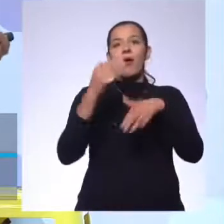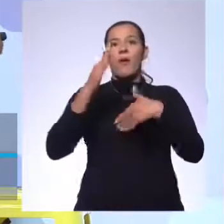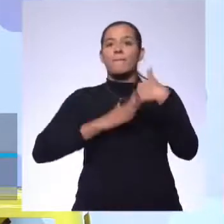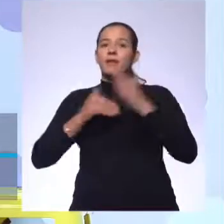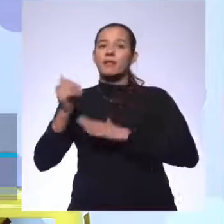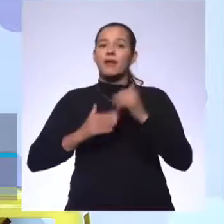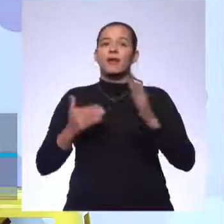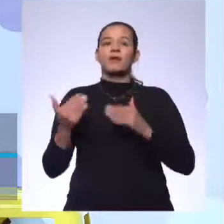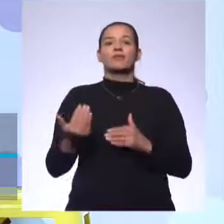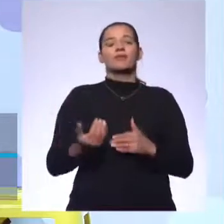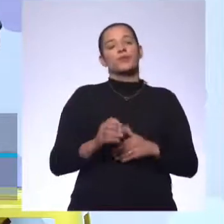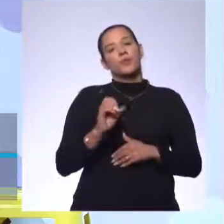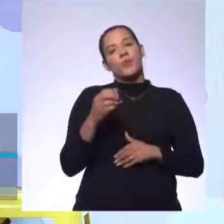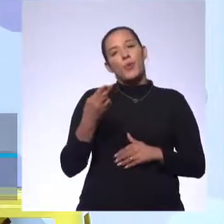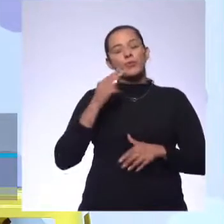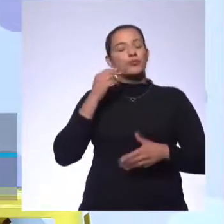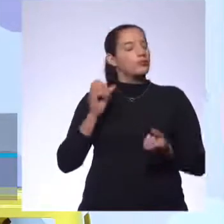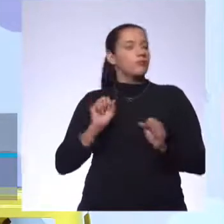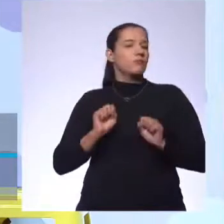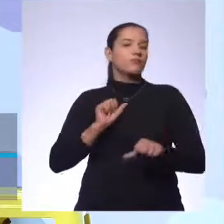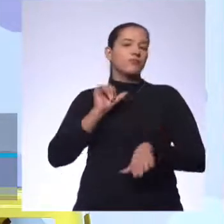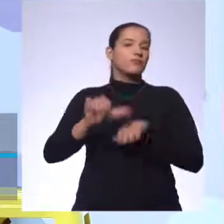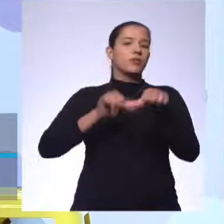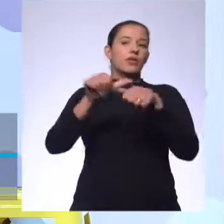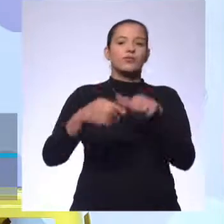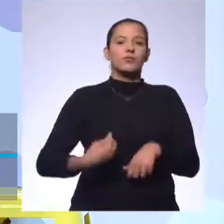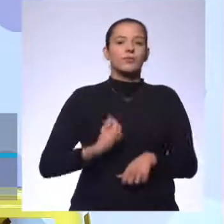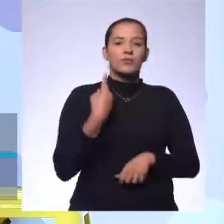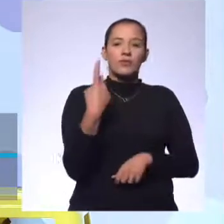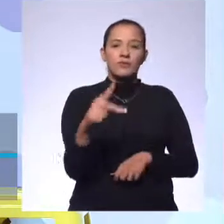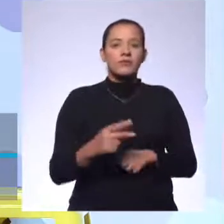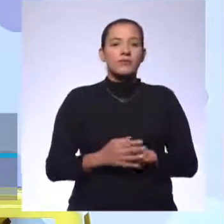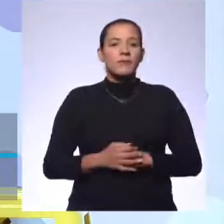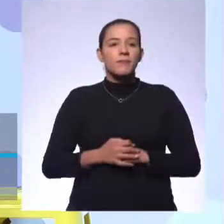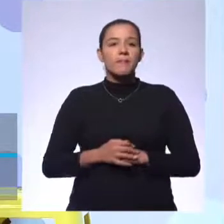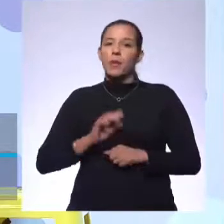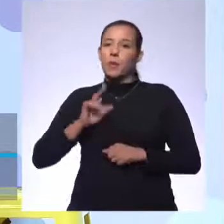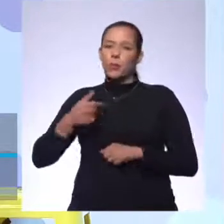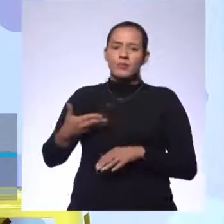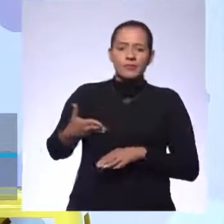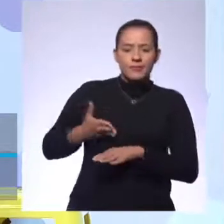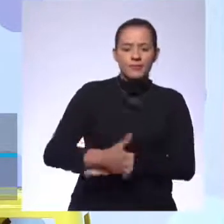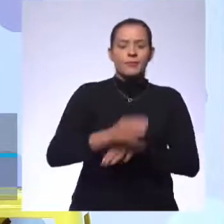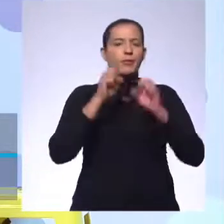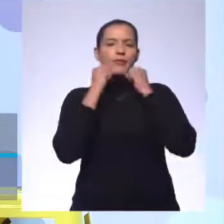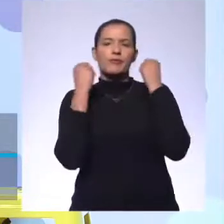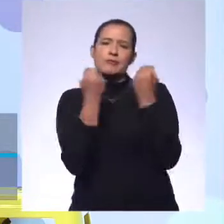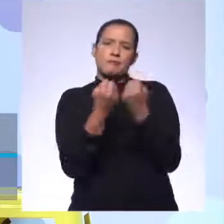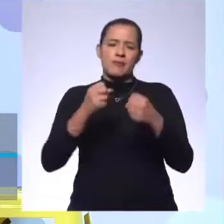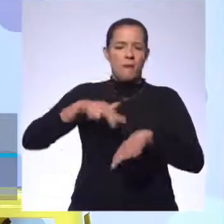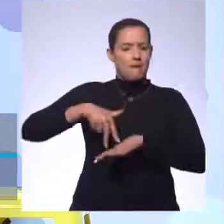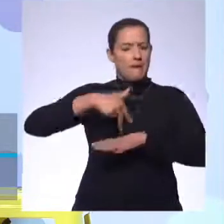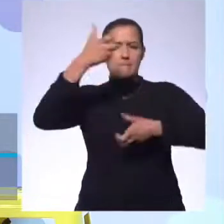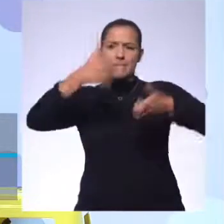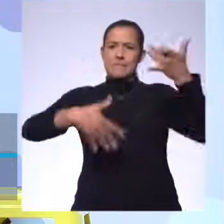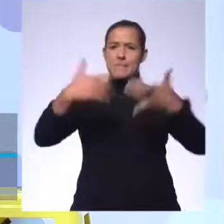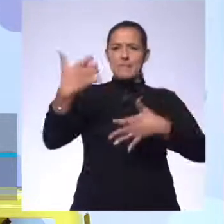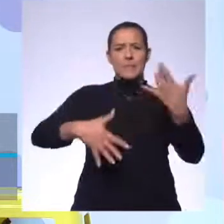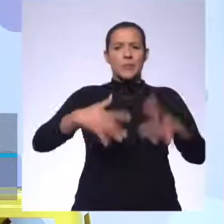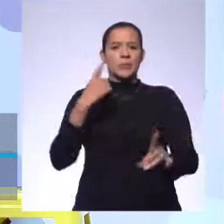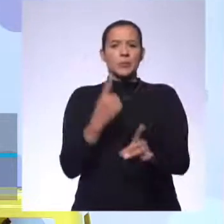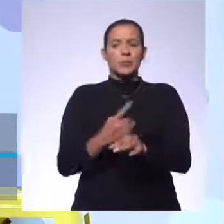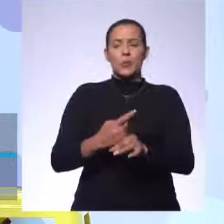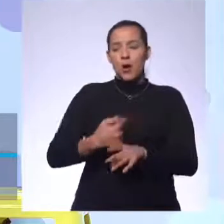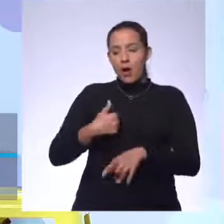habilidade que fosse modificar toda a sua vida. E às vezes você foi e fez aquela apresentação, aquele seminário, aquela aula, e nossa, descobri, eu quero